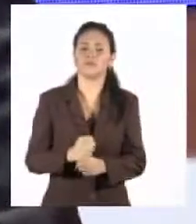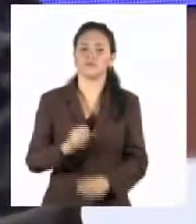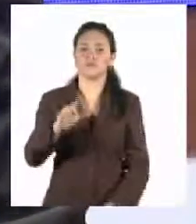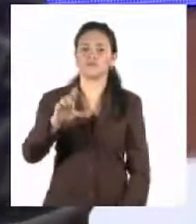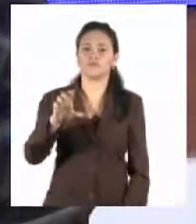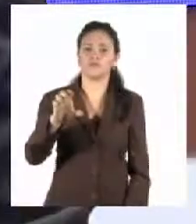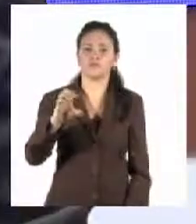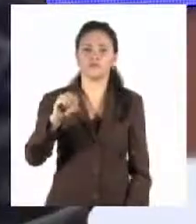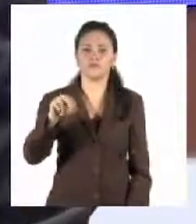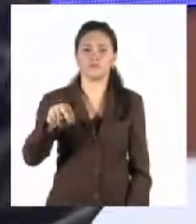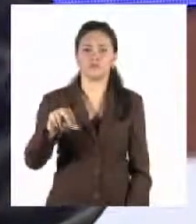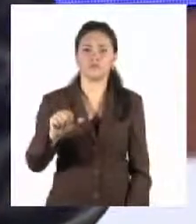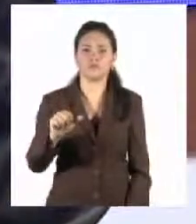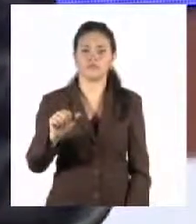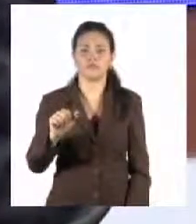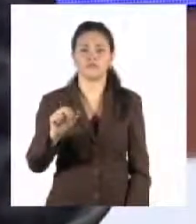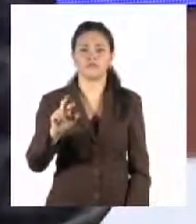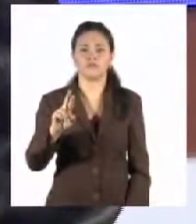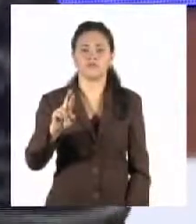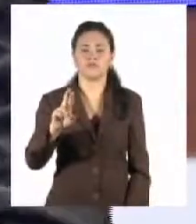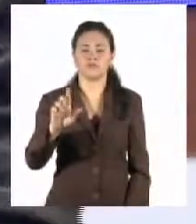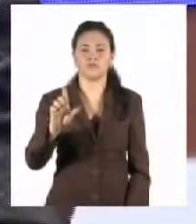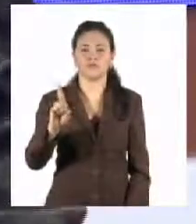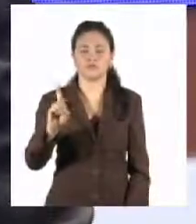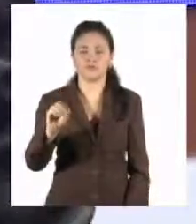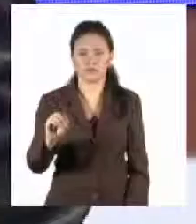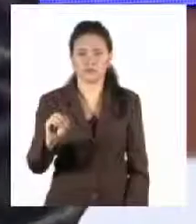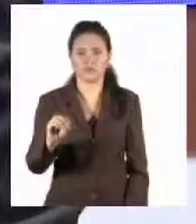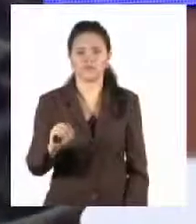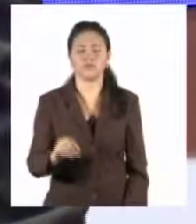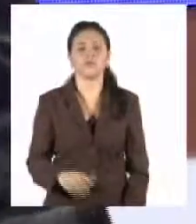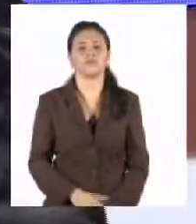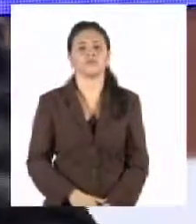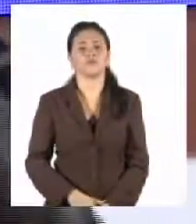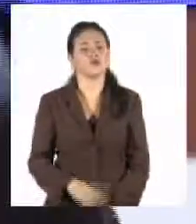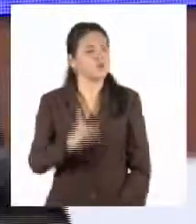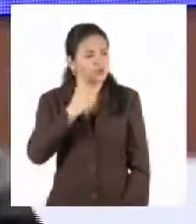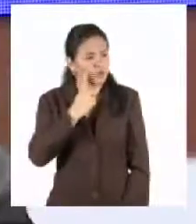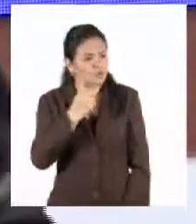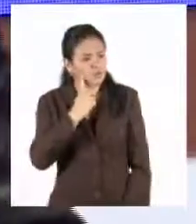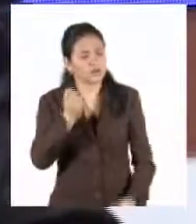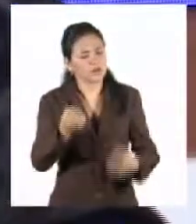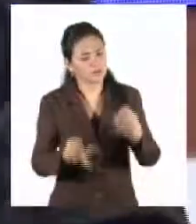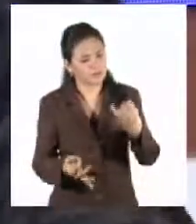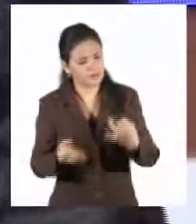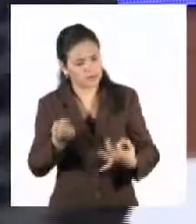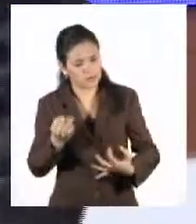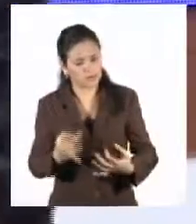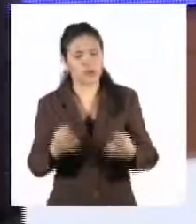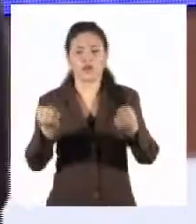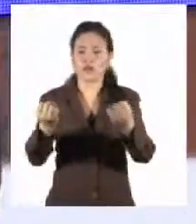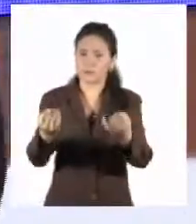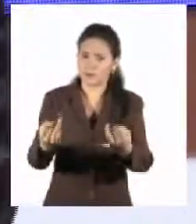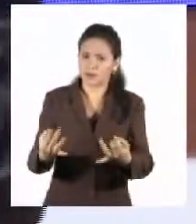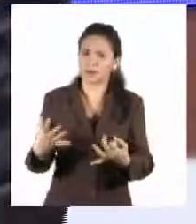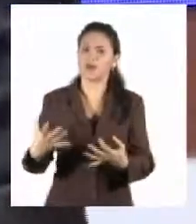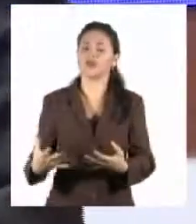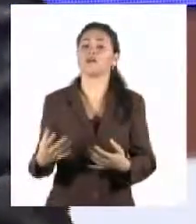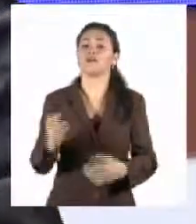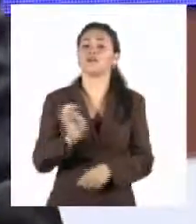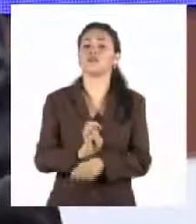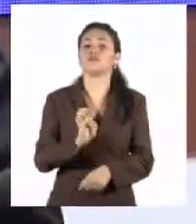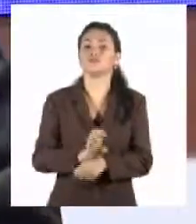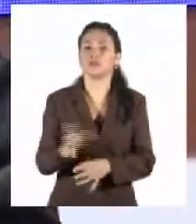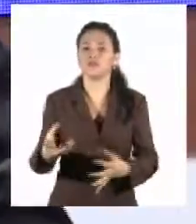as dúvidas foram tiradas, onde esclareceram a arrecadação do Estado, aonde houve crescimento da